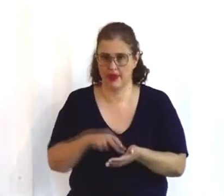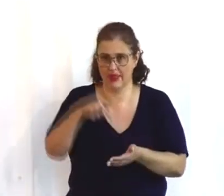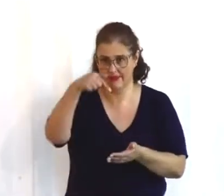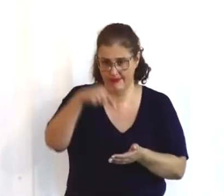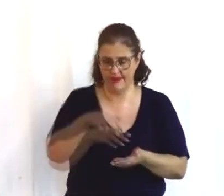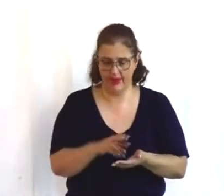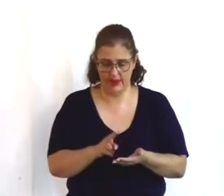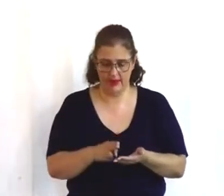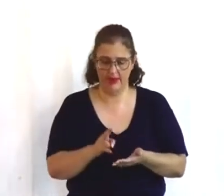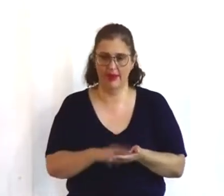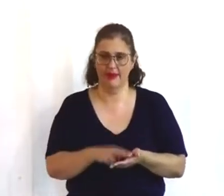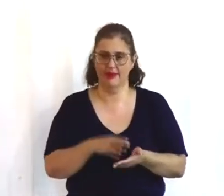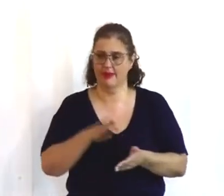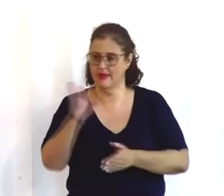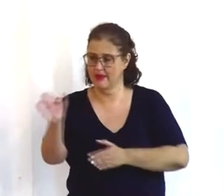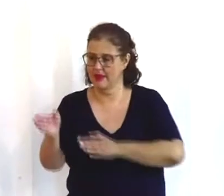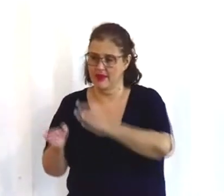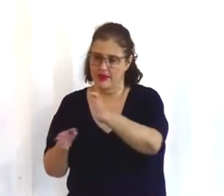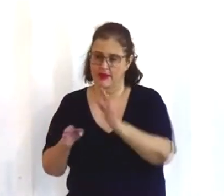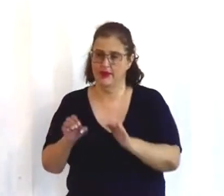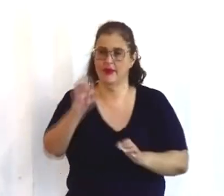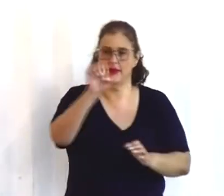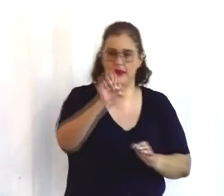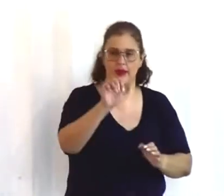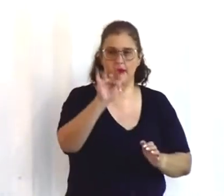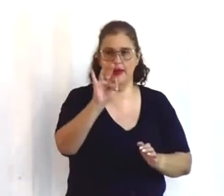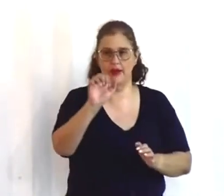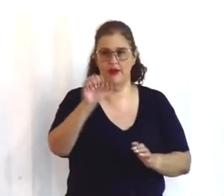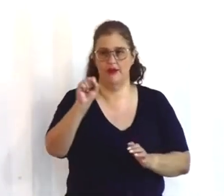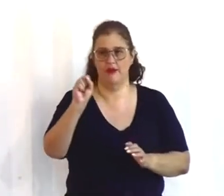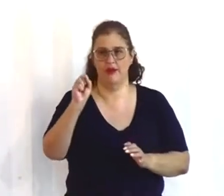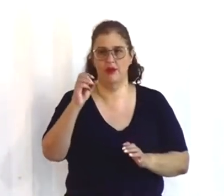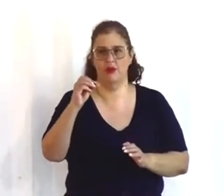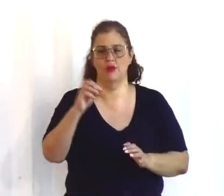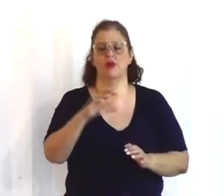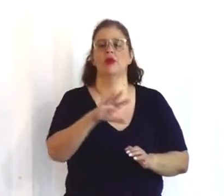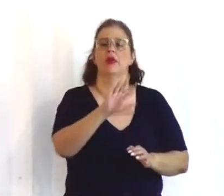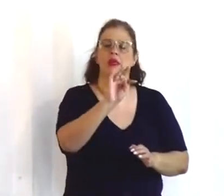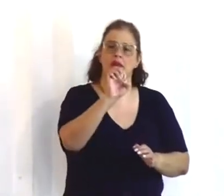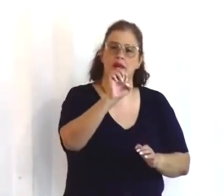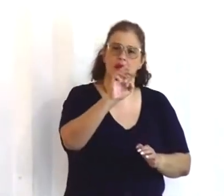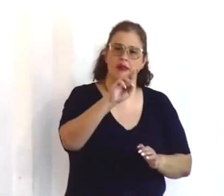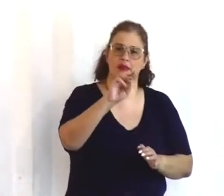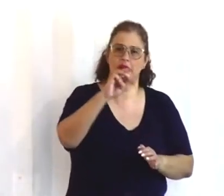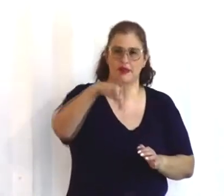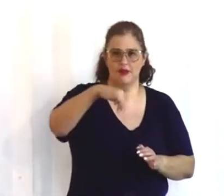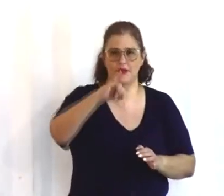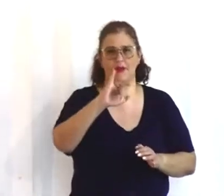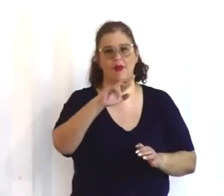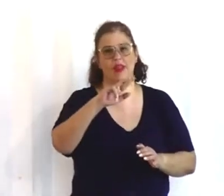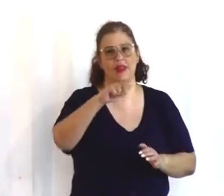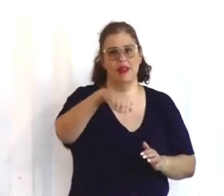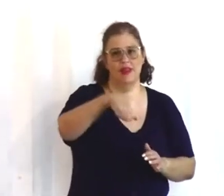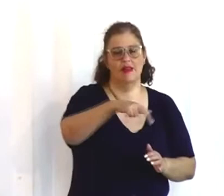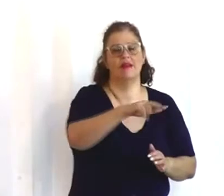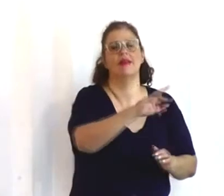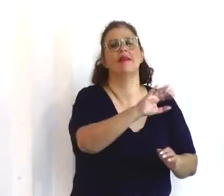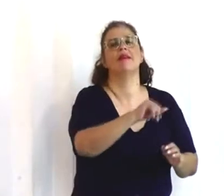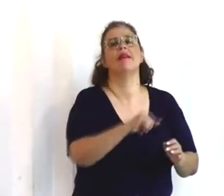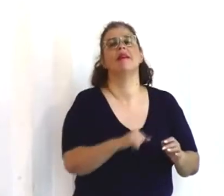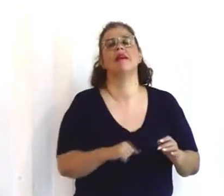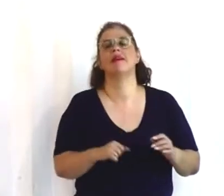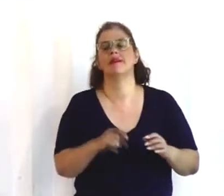Então você tem carta enviada a Éfeso, a Esmirna, a Pérgamo, Tiatira, Sardes, a Filadélfia e